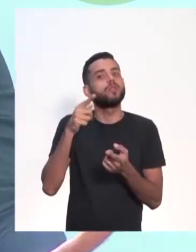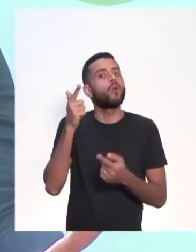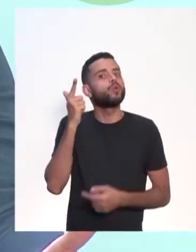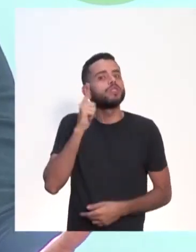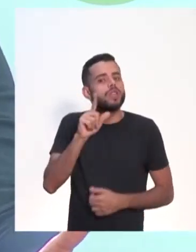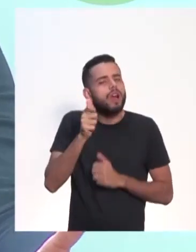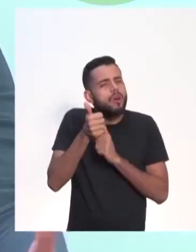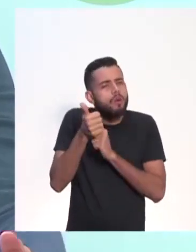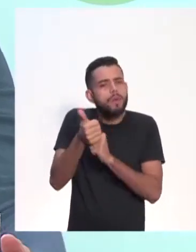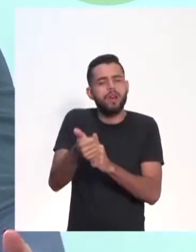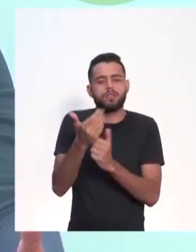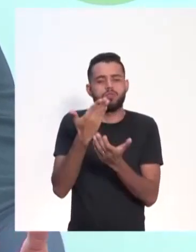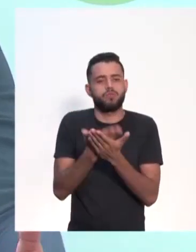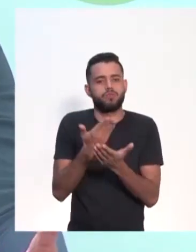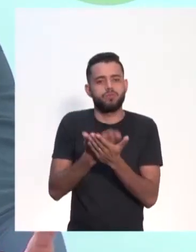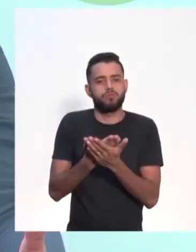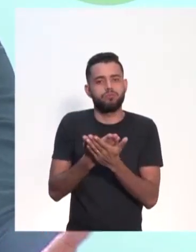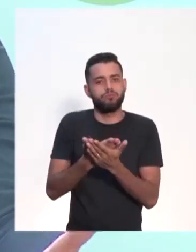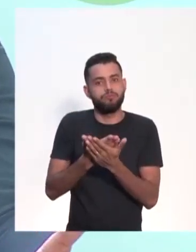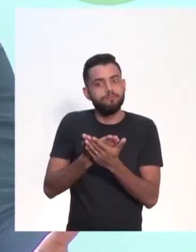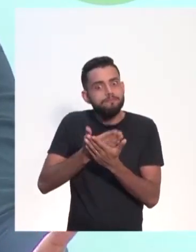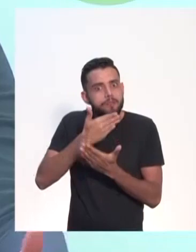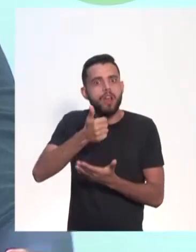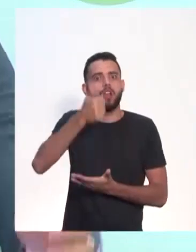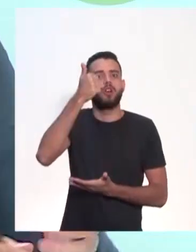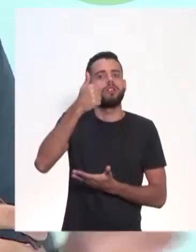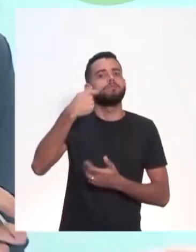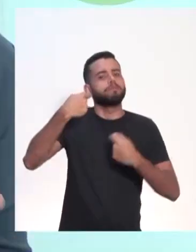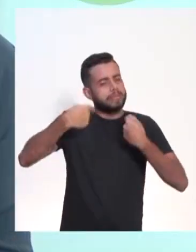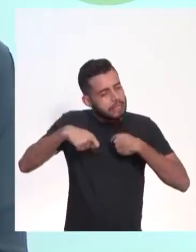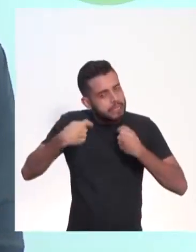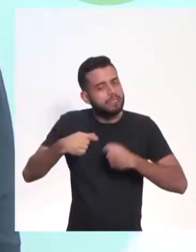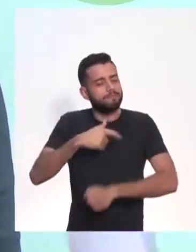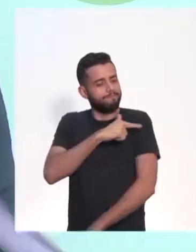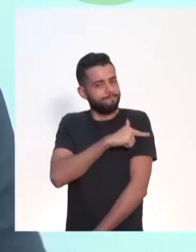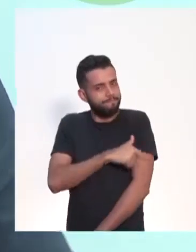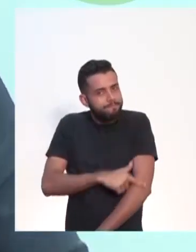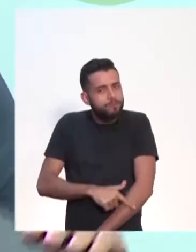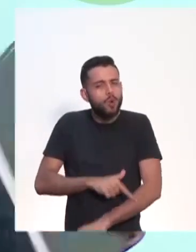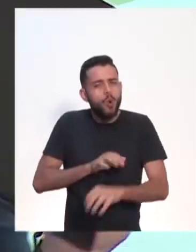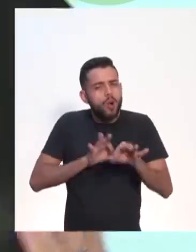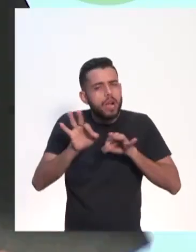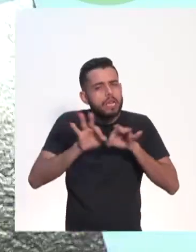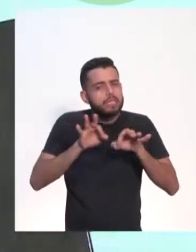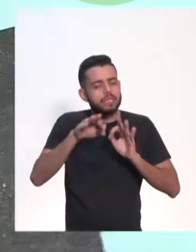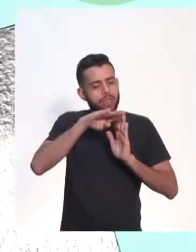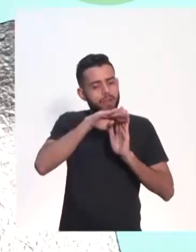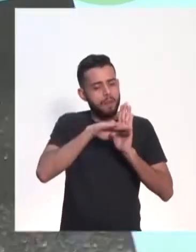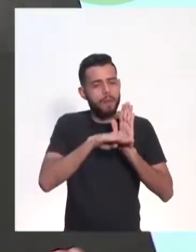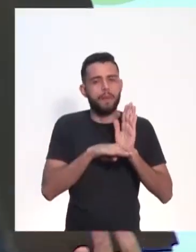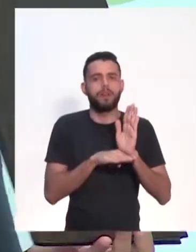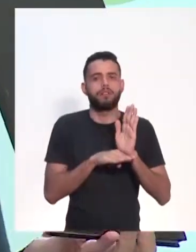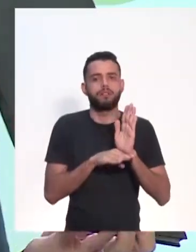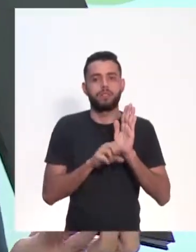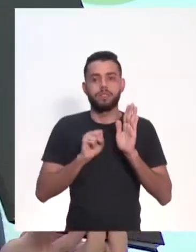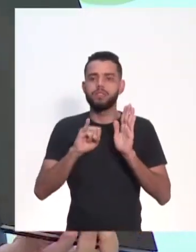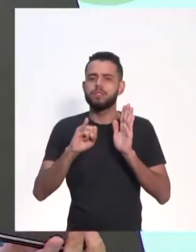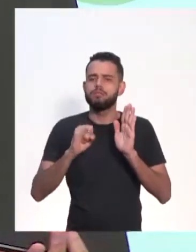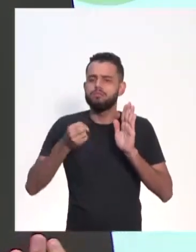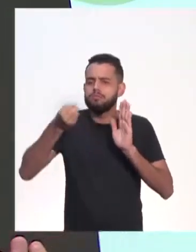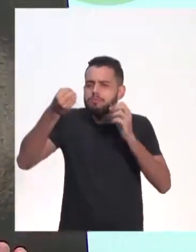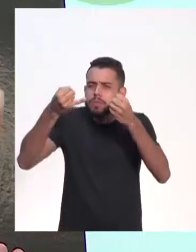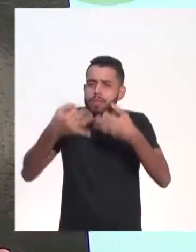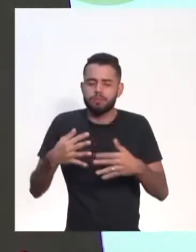estudos da melhor forma possível, eu tenho que ter disciplina. E colocando tudo bonitinho numa agenda semanal,